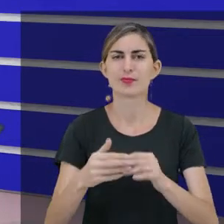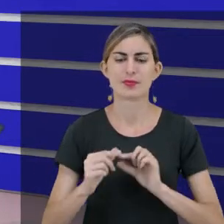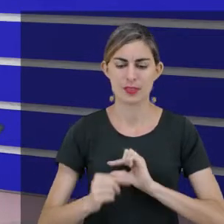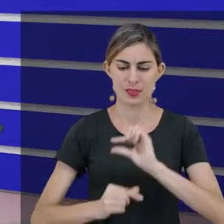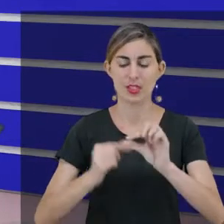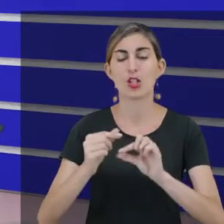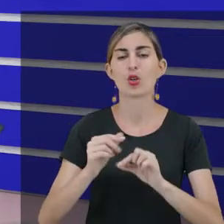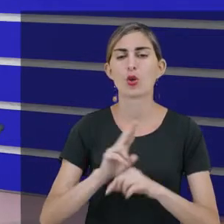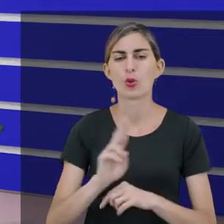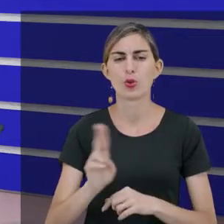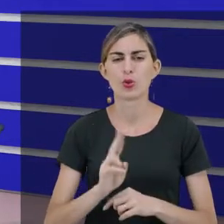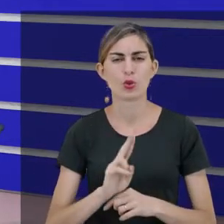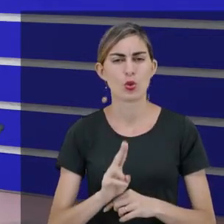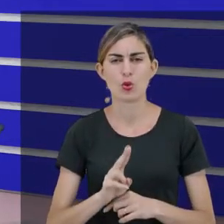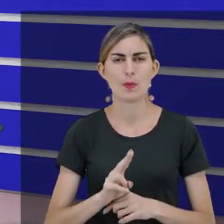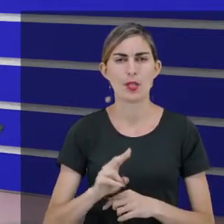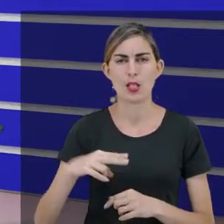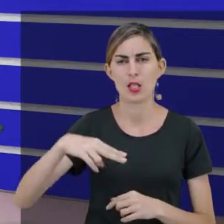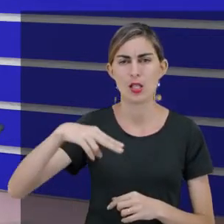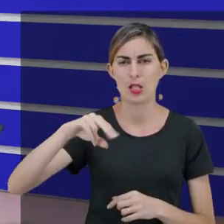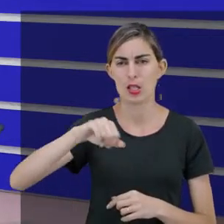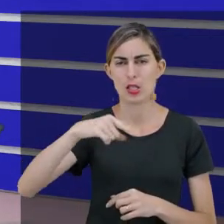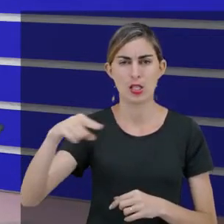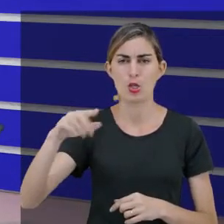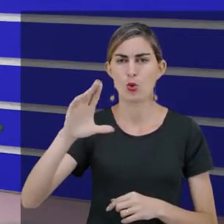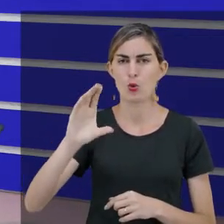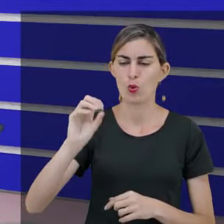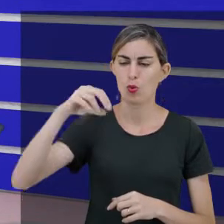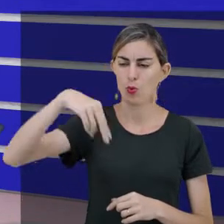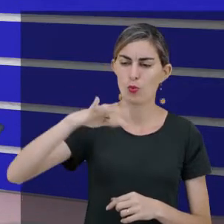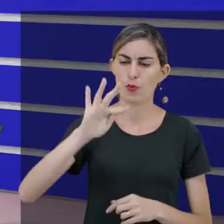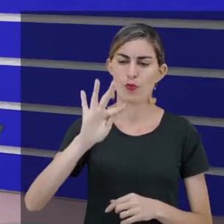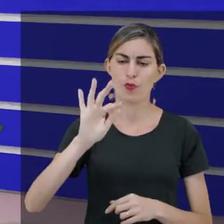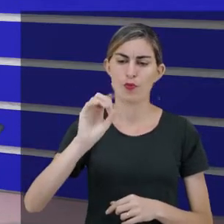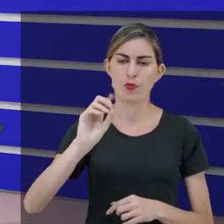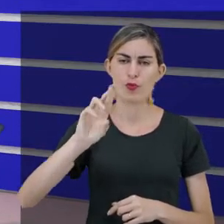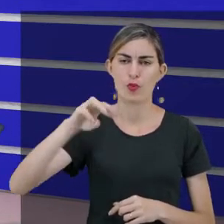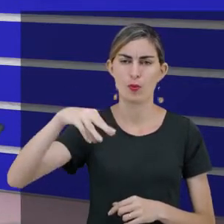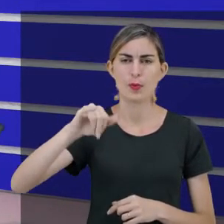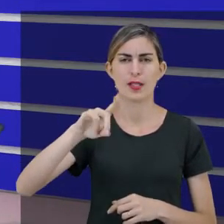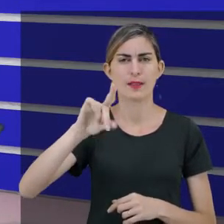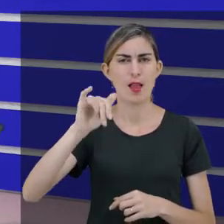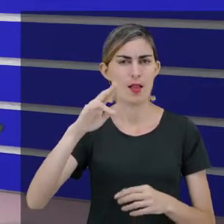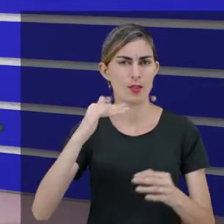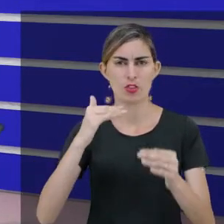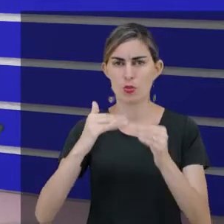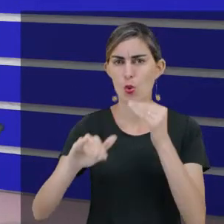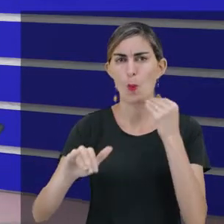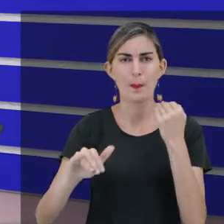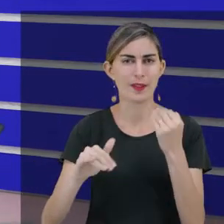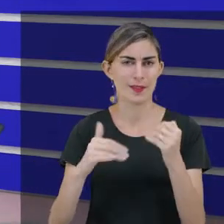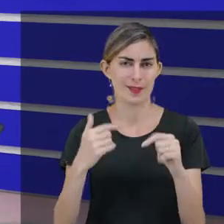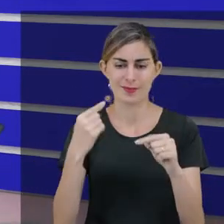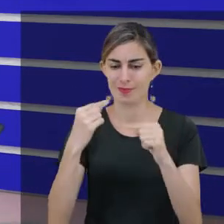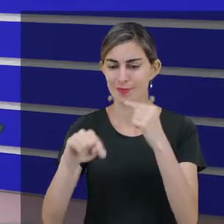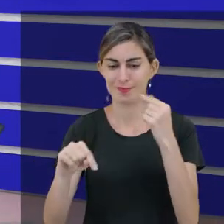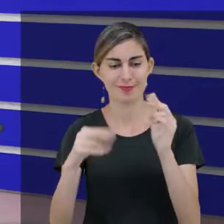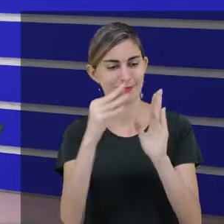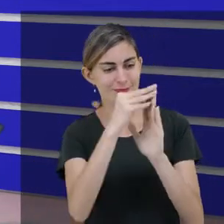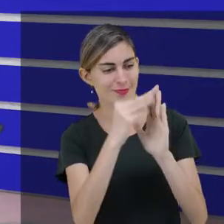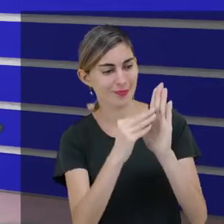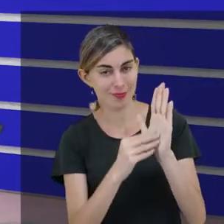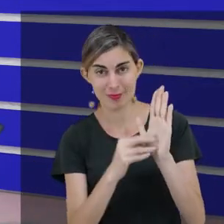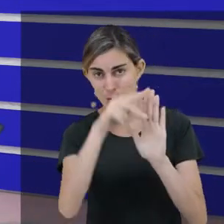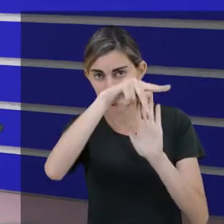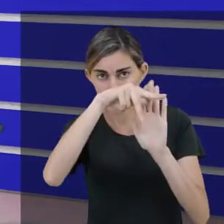ele é chamado de não conformidade, é isso? Isso, essa palavra não conformidade ela é um termo técnico dado para uma